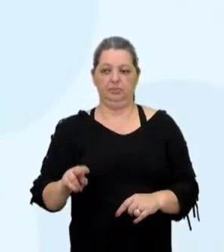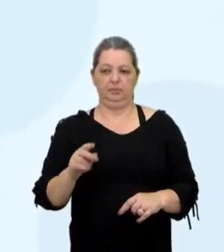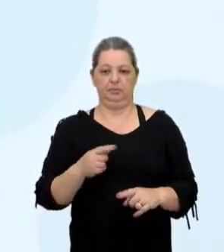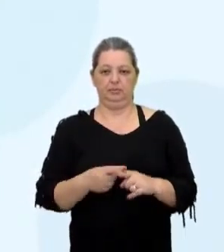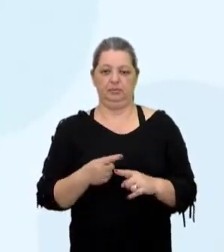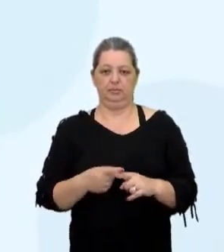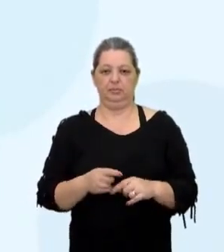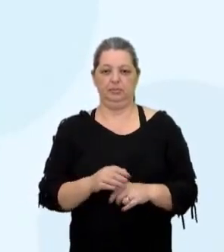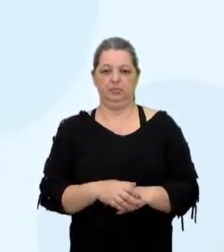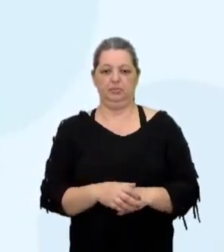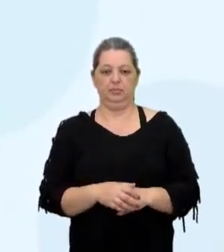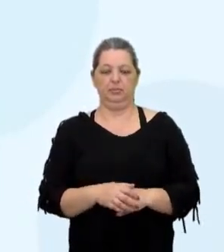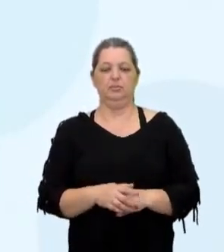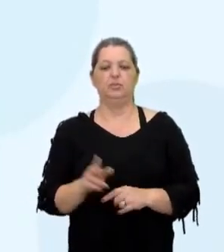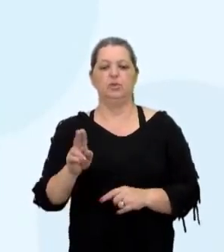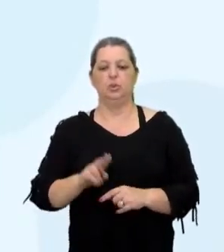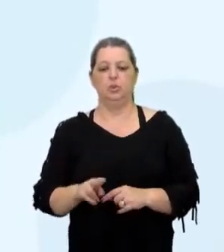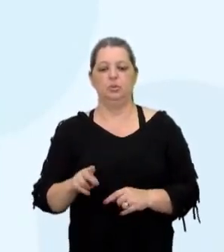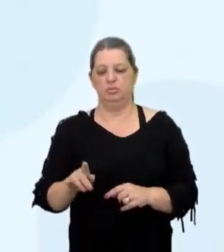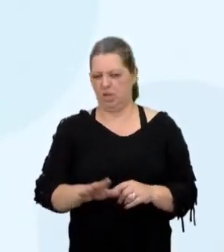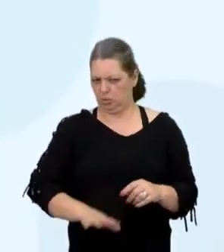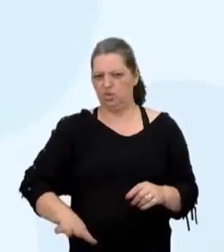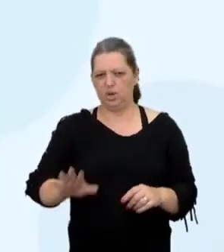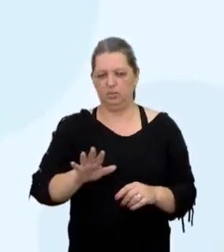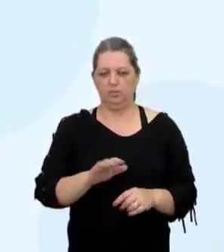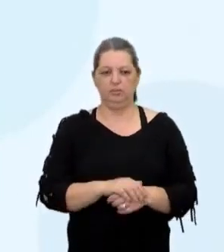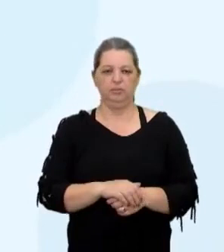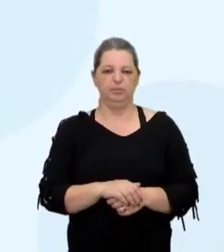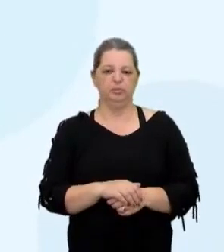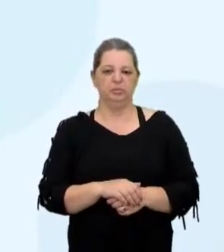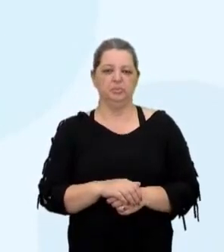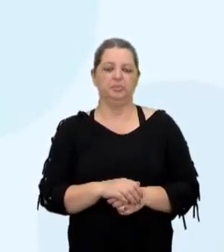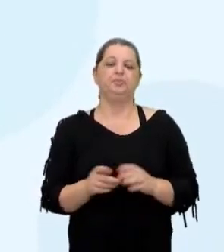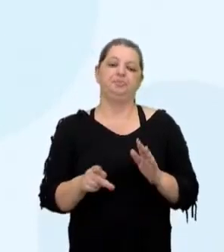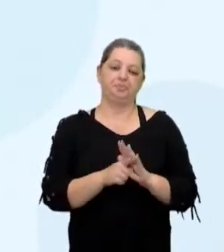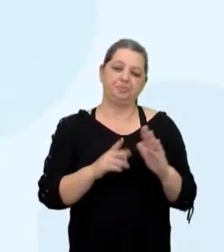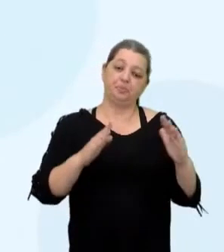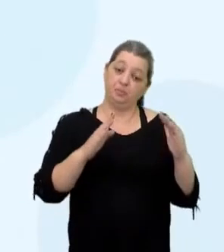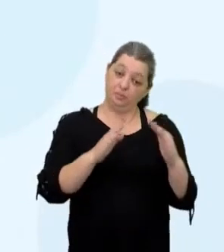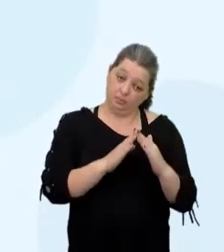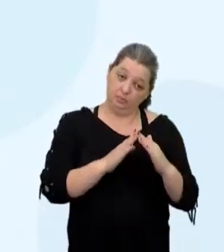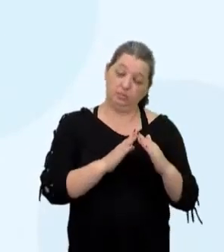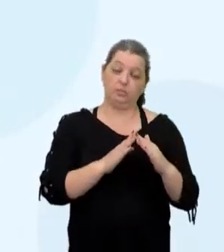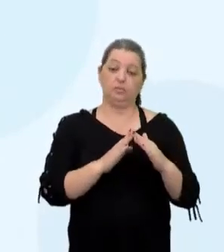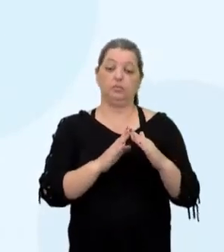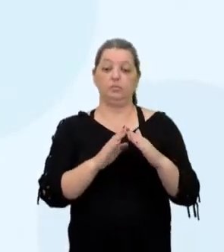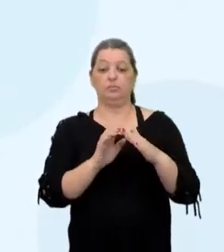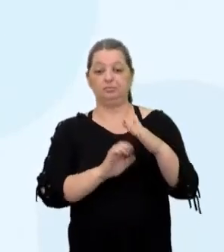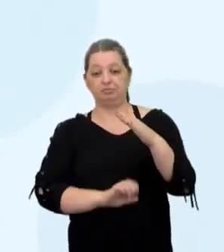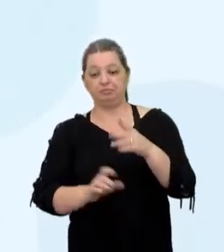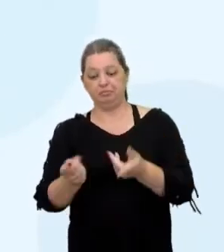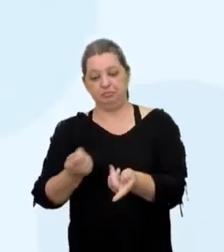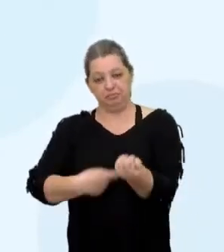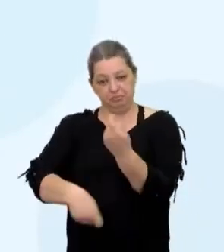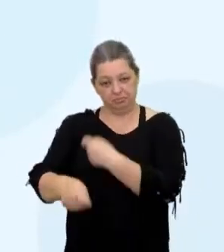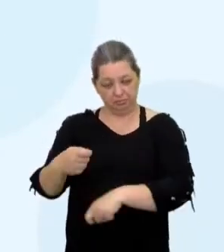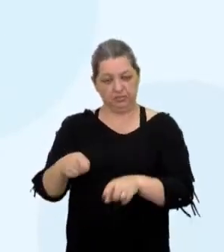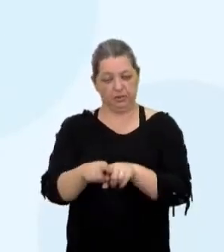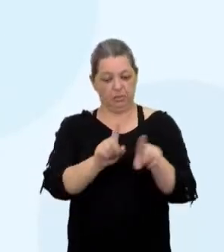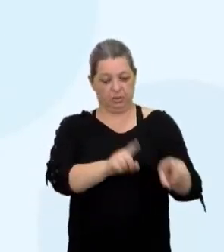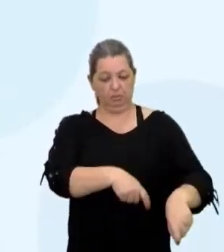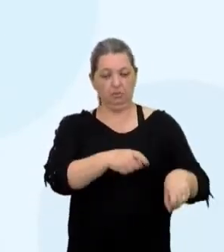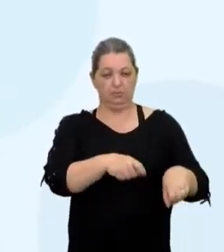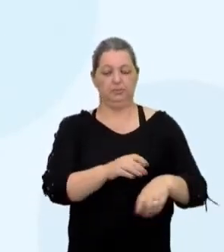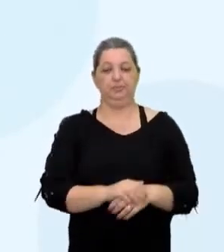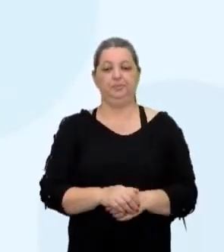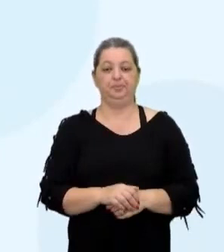água. Quando fala consumo é no geral, tá, pessoal? É tanto para residência como comércio e para indústria, a agricultura e pecuária. E